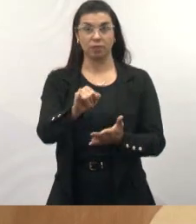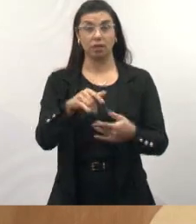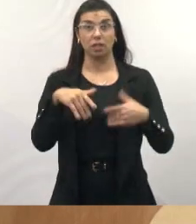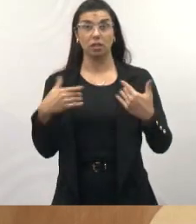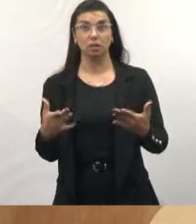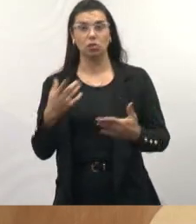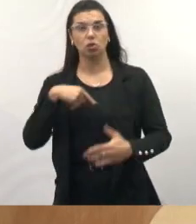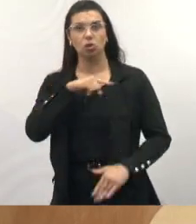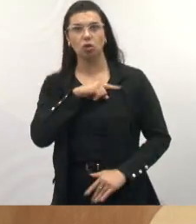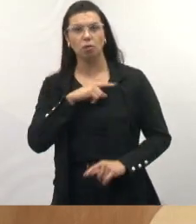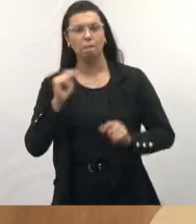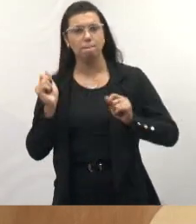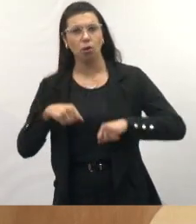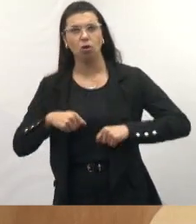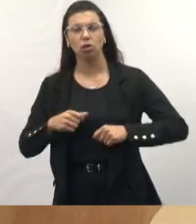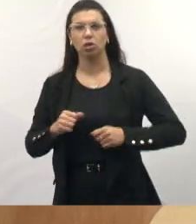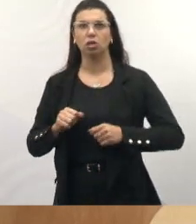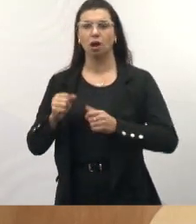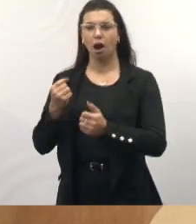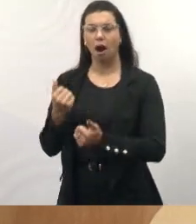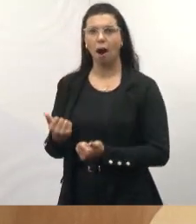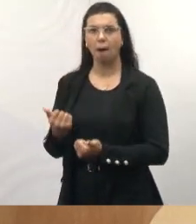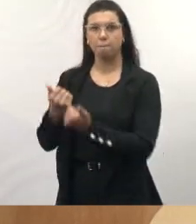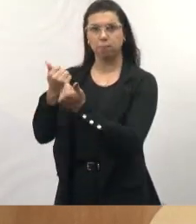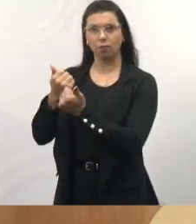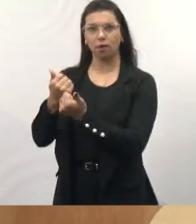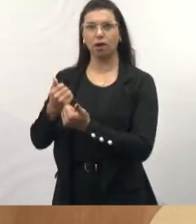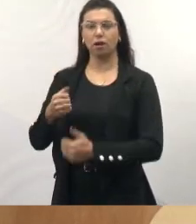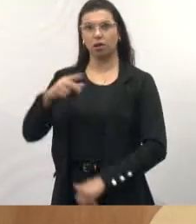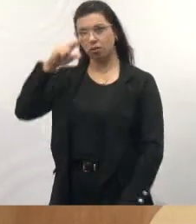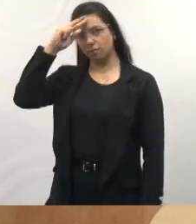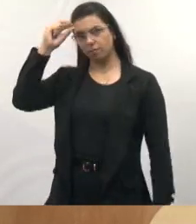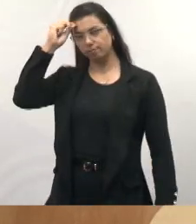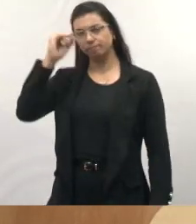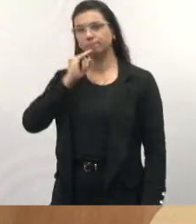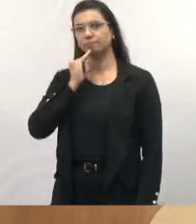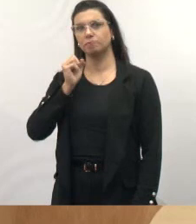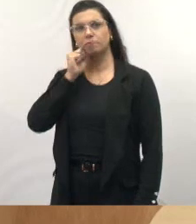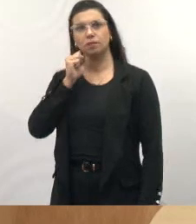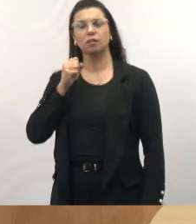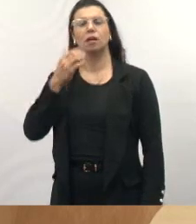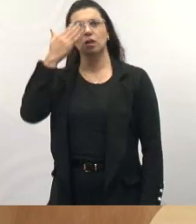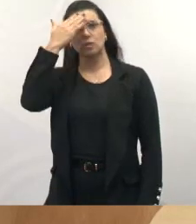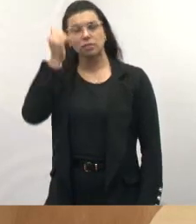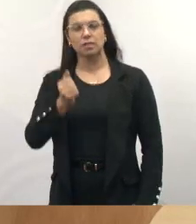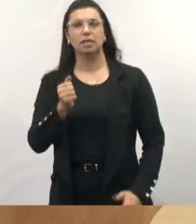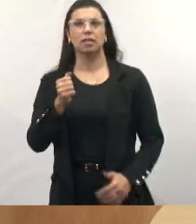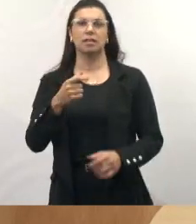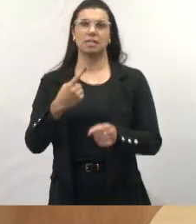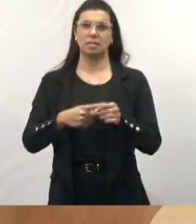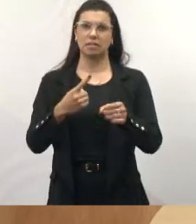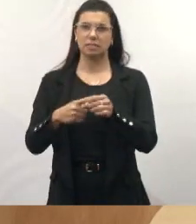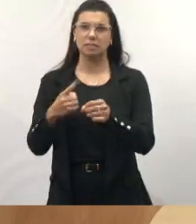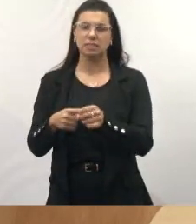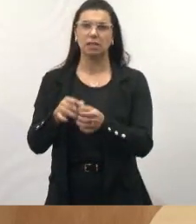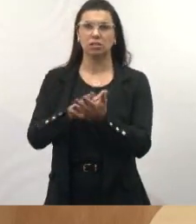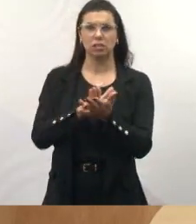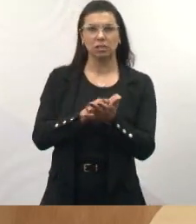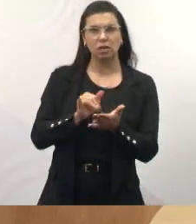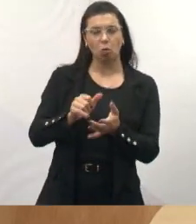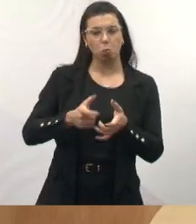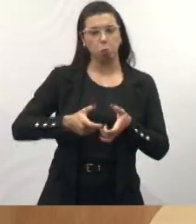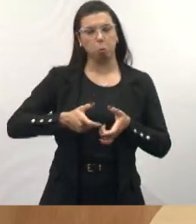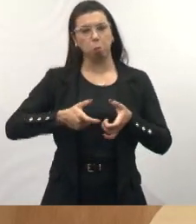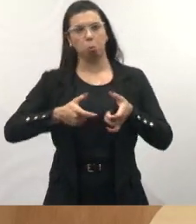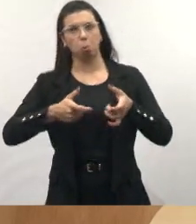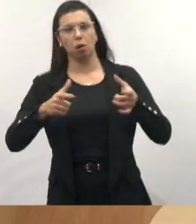gente possa apoiar essas iniciativas. Eu sei que uma cidade do tamanho de Jacareí tem várias